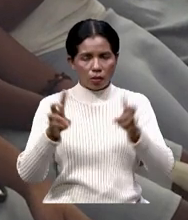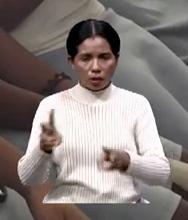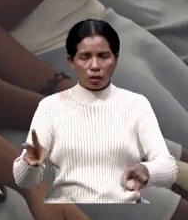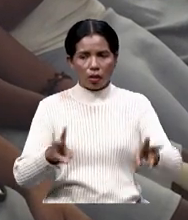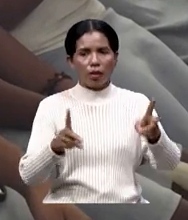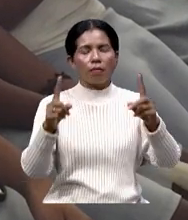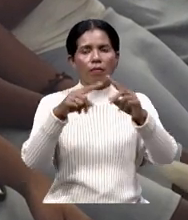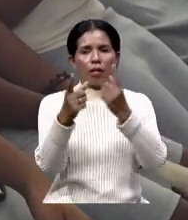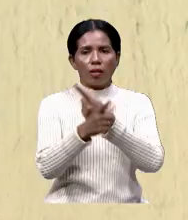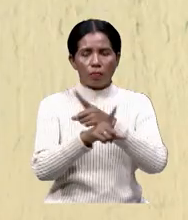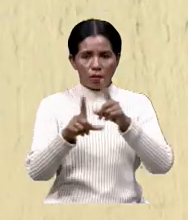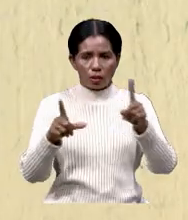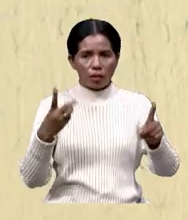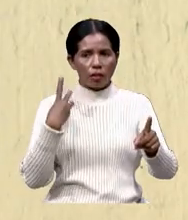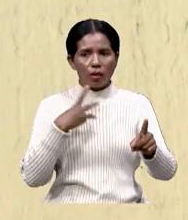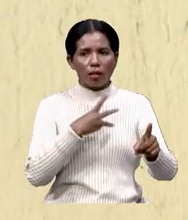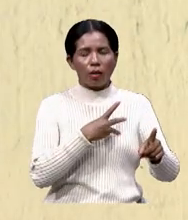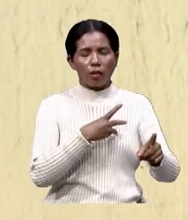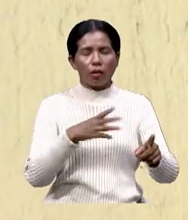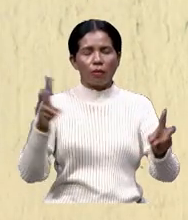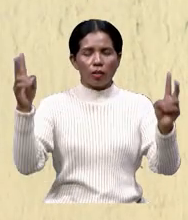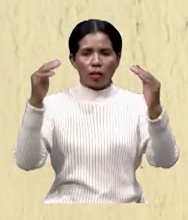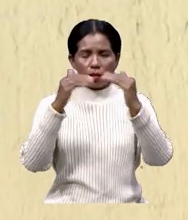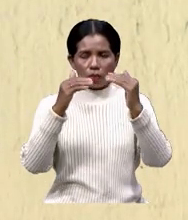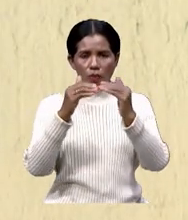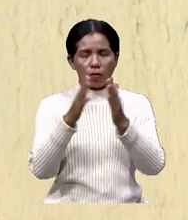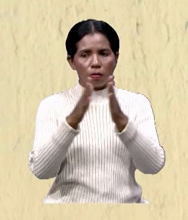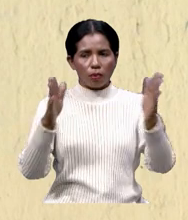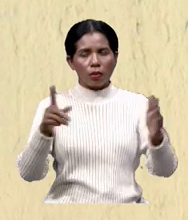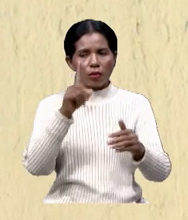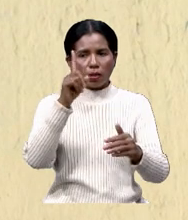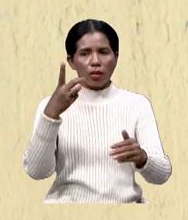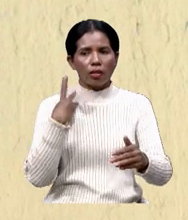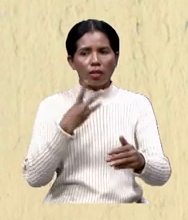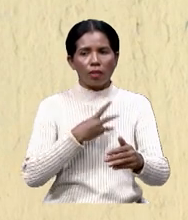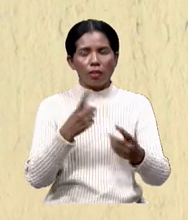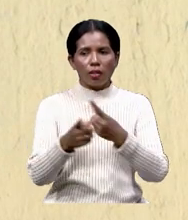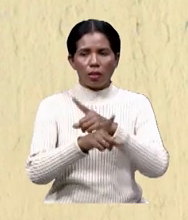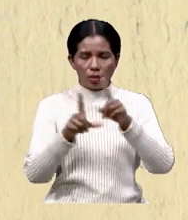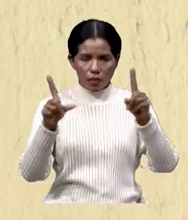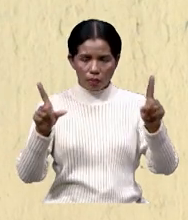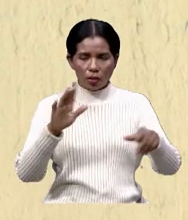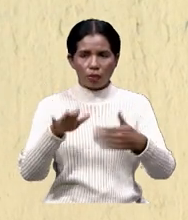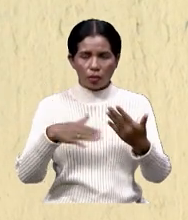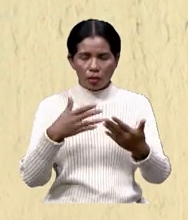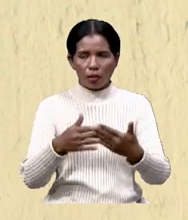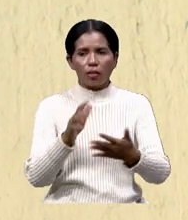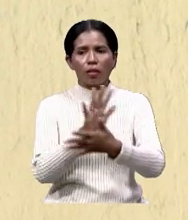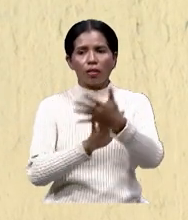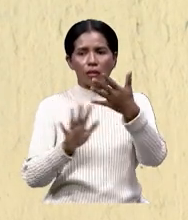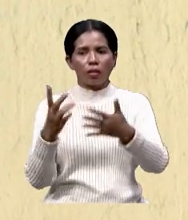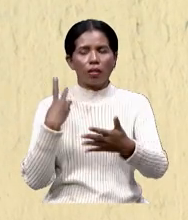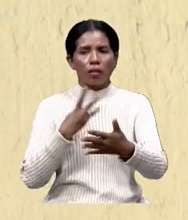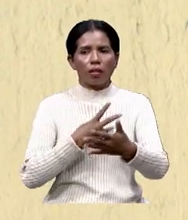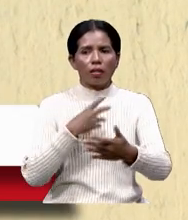liberdade. Oi, a mim organiza o colóquio Ida, tema A Minha Liberdade é a Liberdade de Todos. Ato celebra